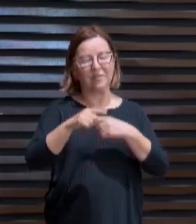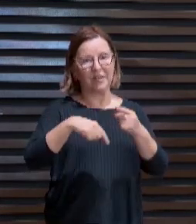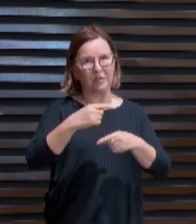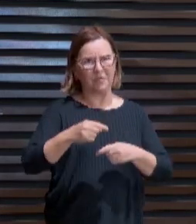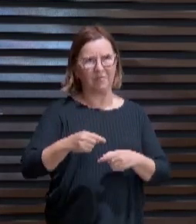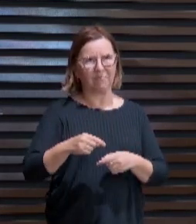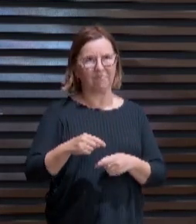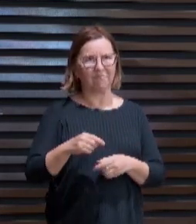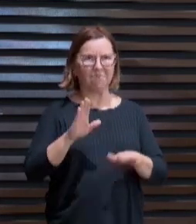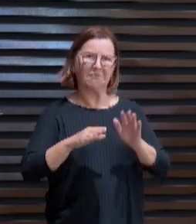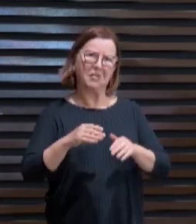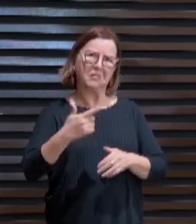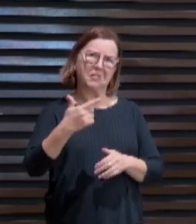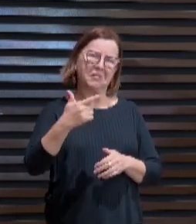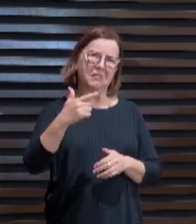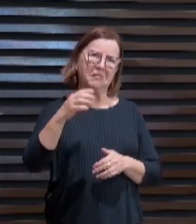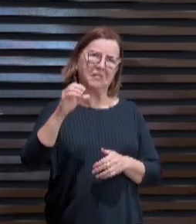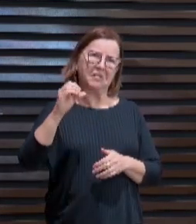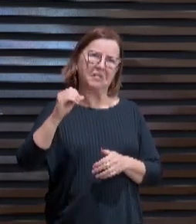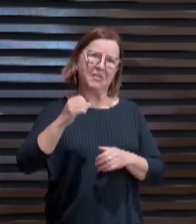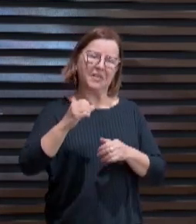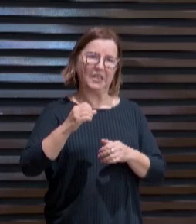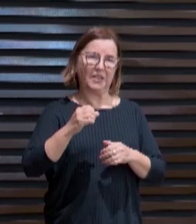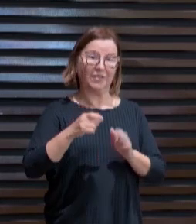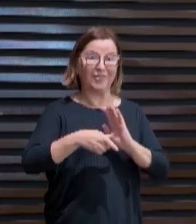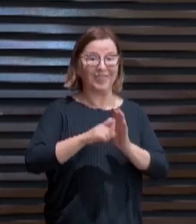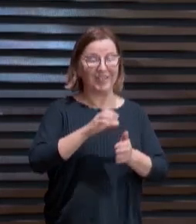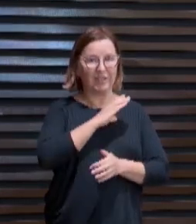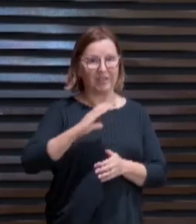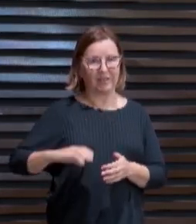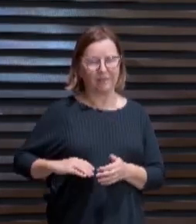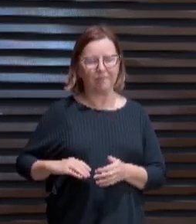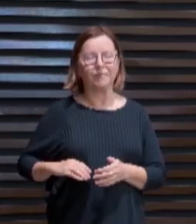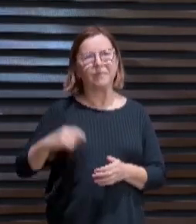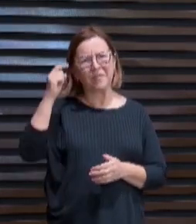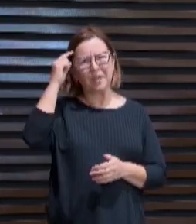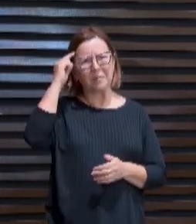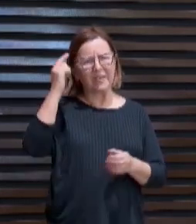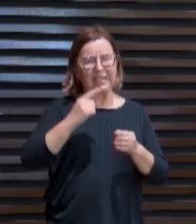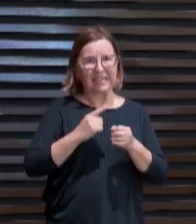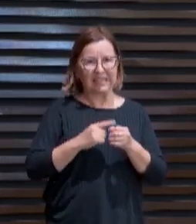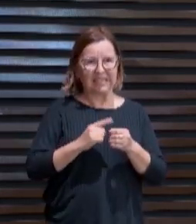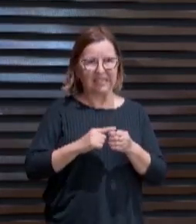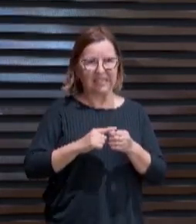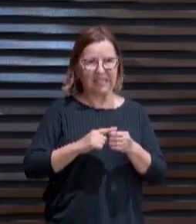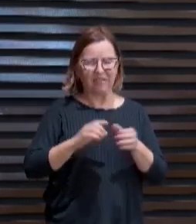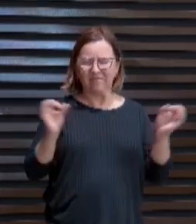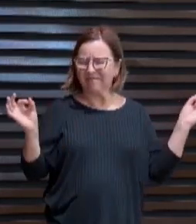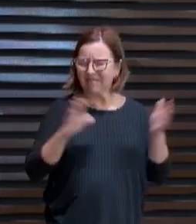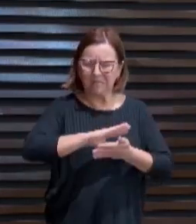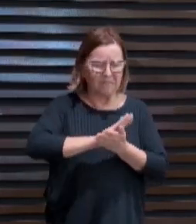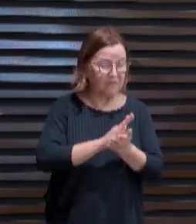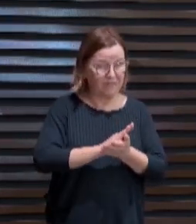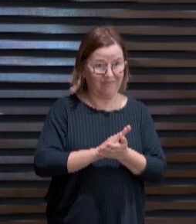200 antes de Cristo, sendo assim um símbolo de ressurreição. Você imagina uma cidade que havia sido totalmente destruída, ela já era uma